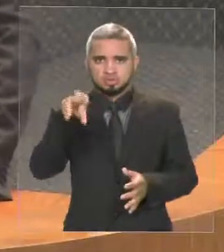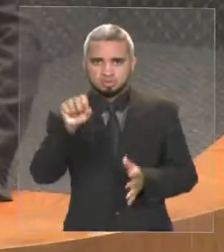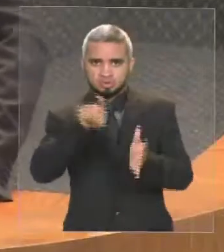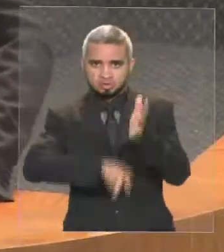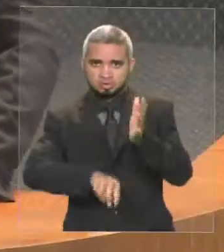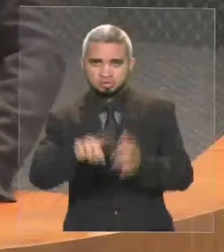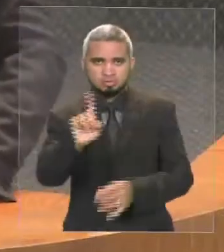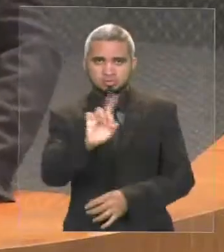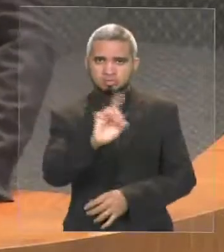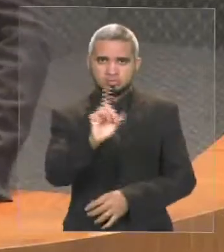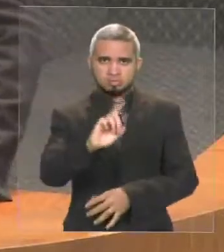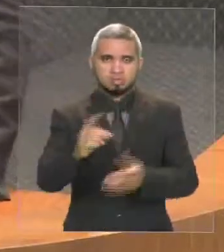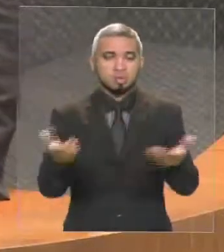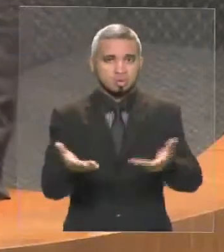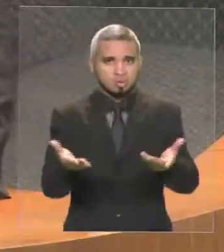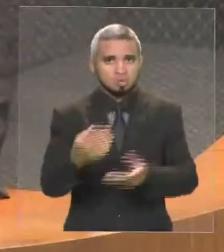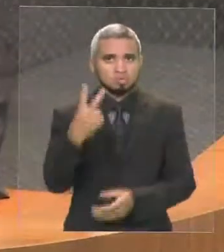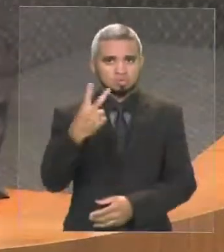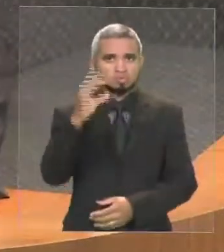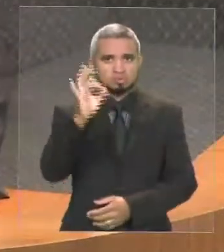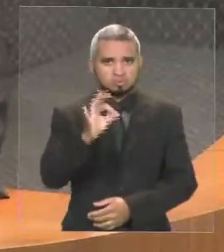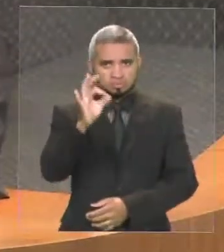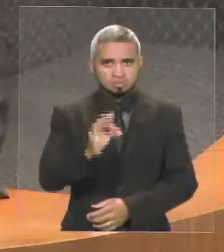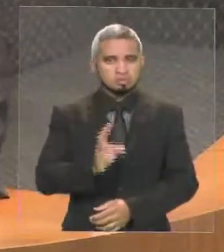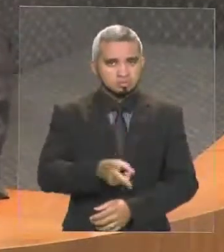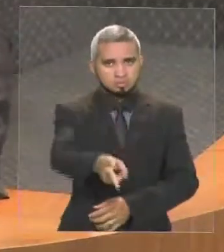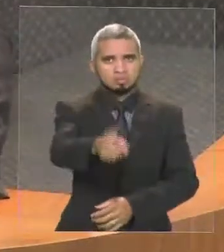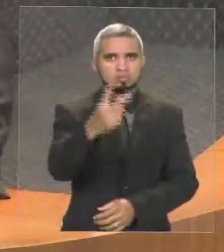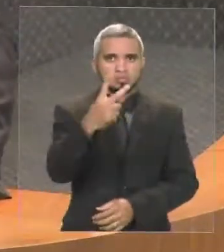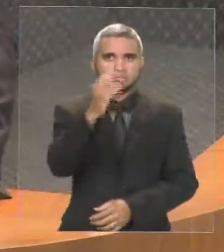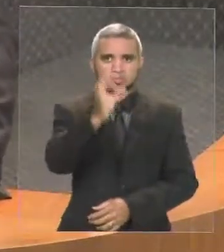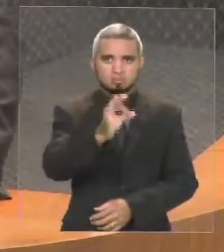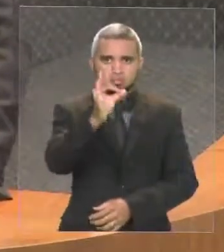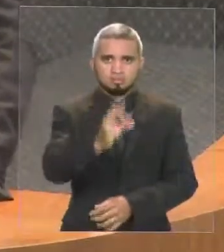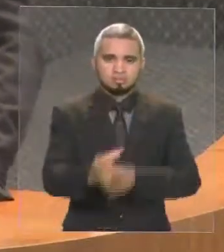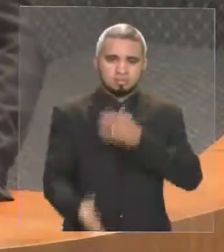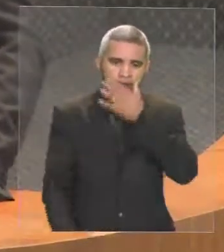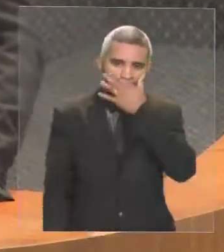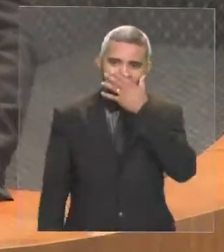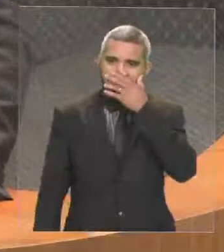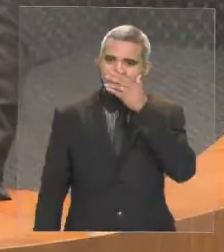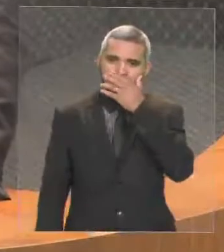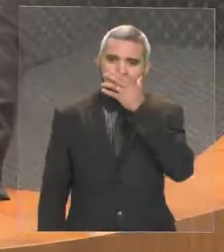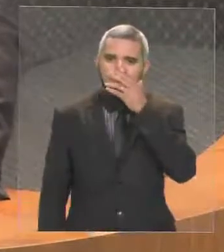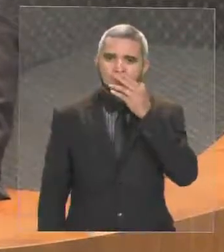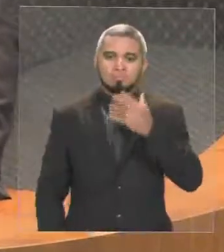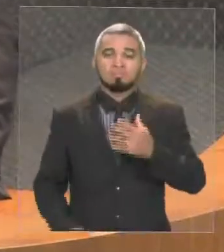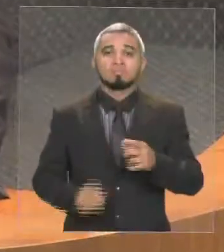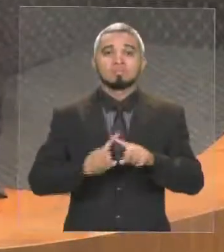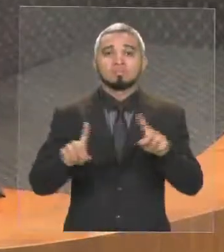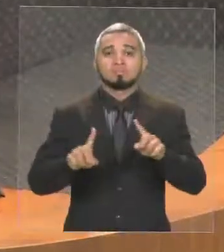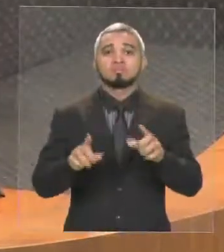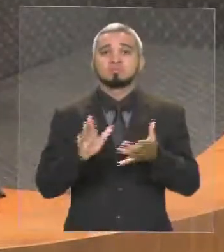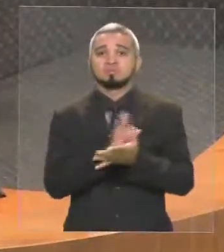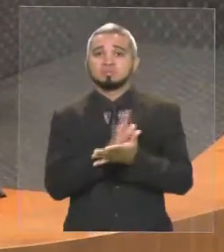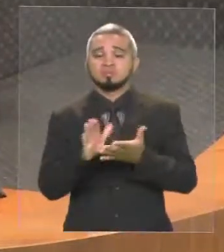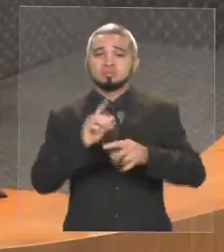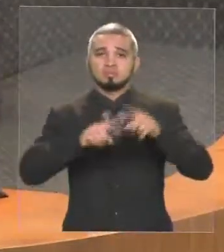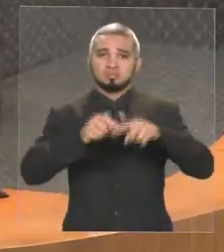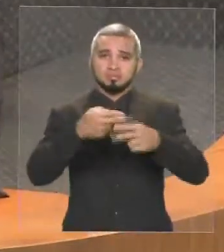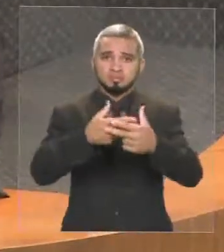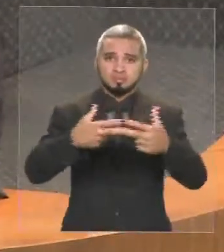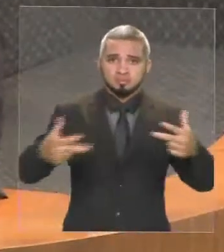é 2% e continuará 2%. A diferença é apenas nos produtos sujeitos